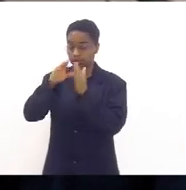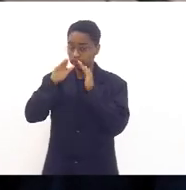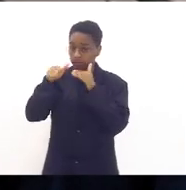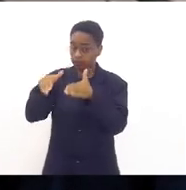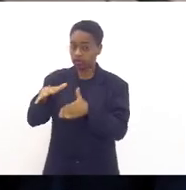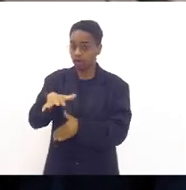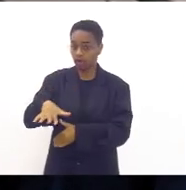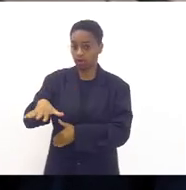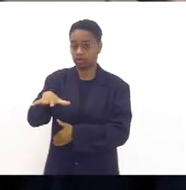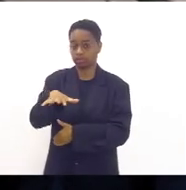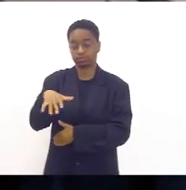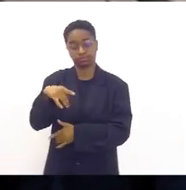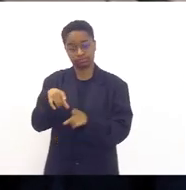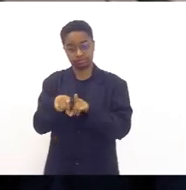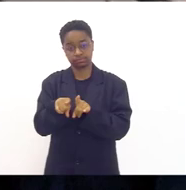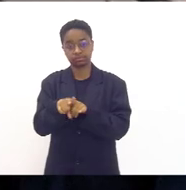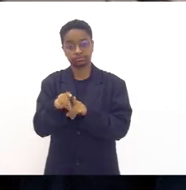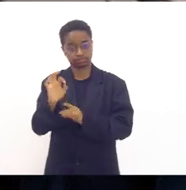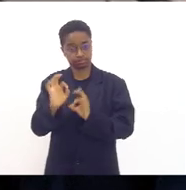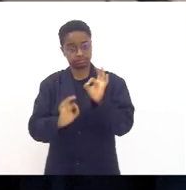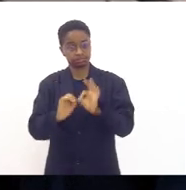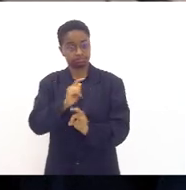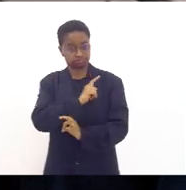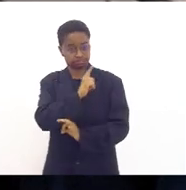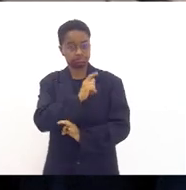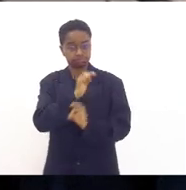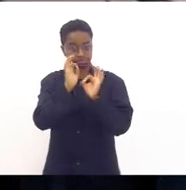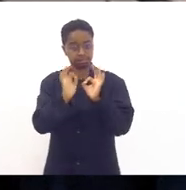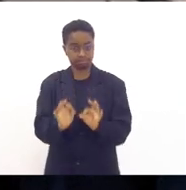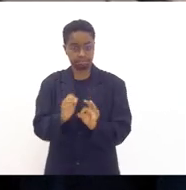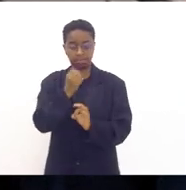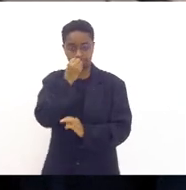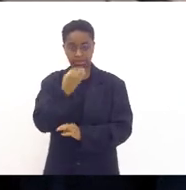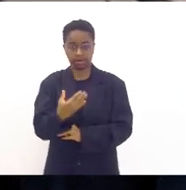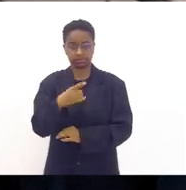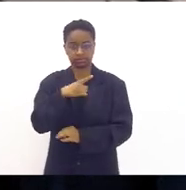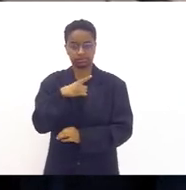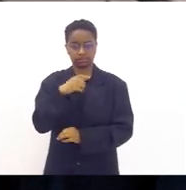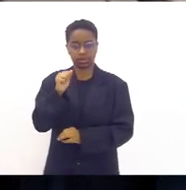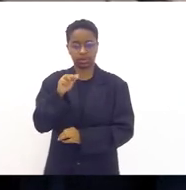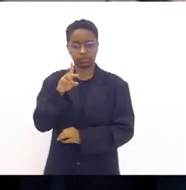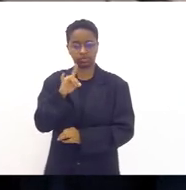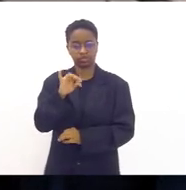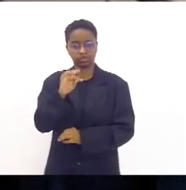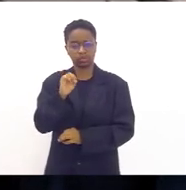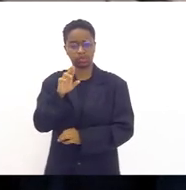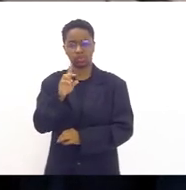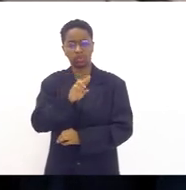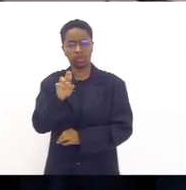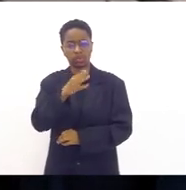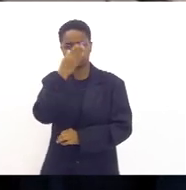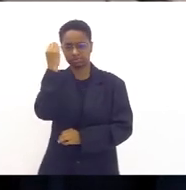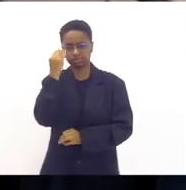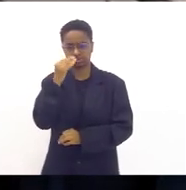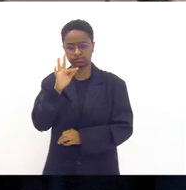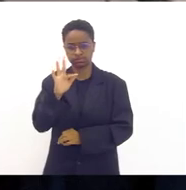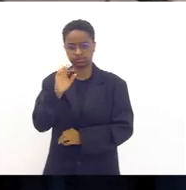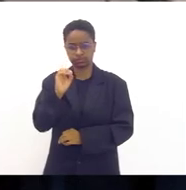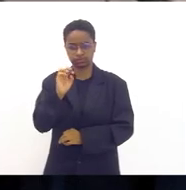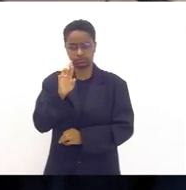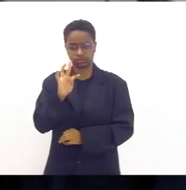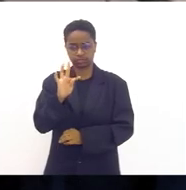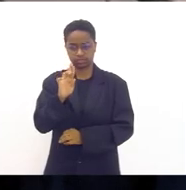específico para isso, até muito bem gerido lá pelo auditor fiscal, que eu esqueci o nome dele agora. Como é que... O